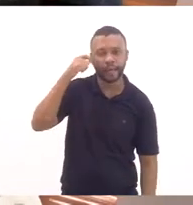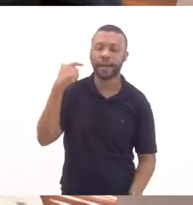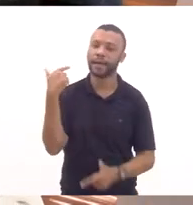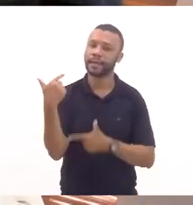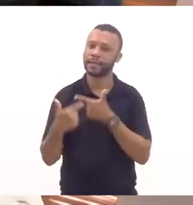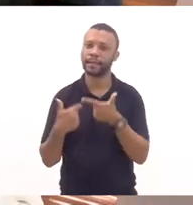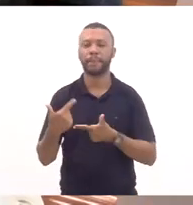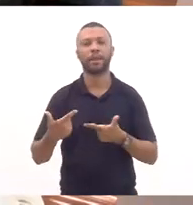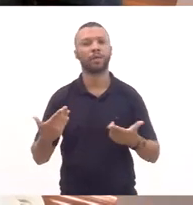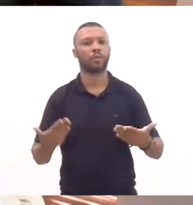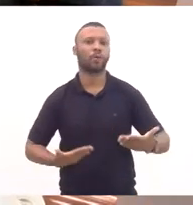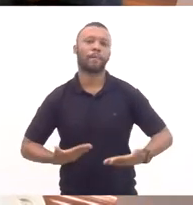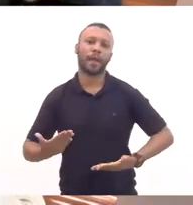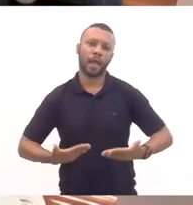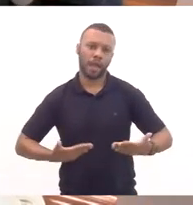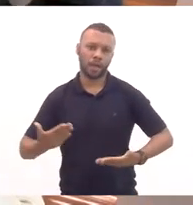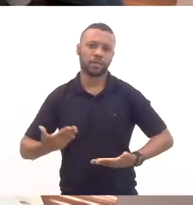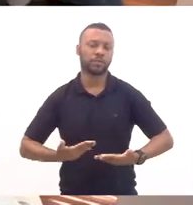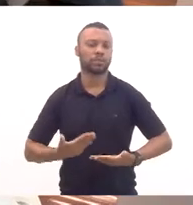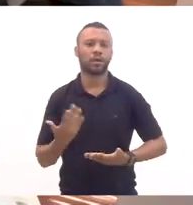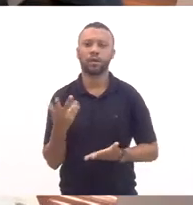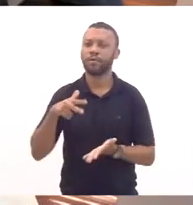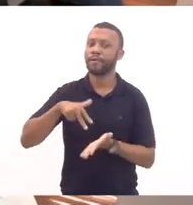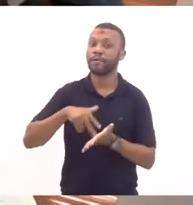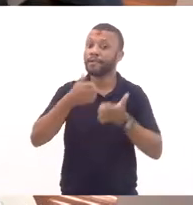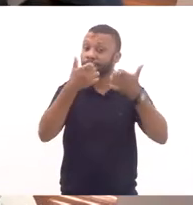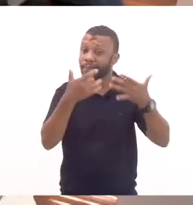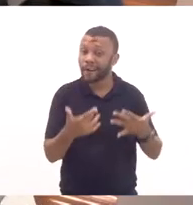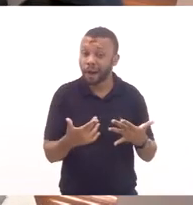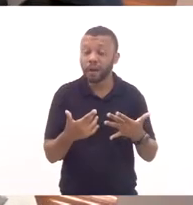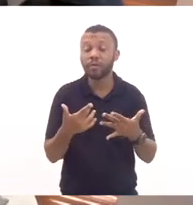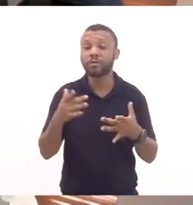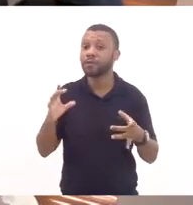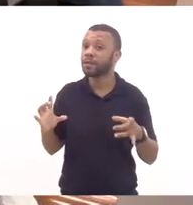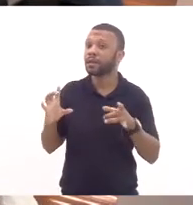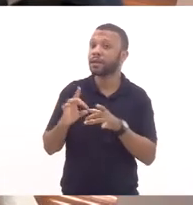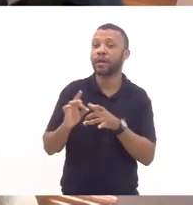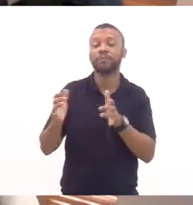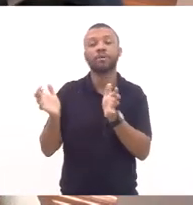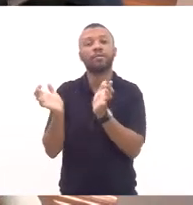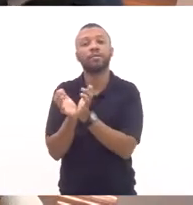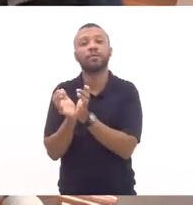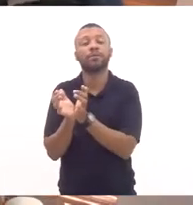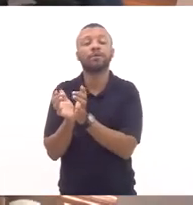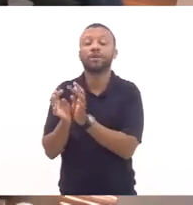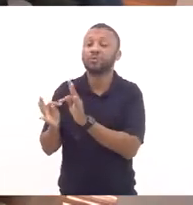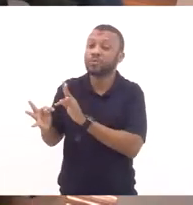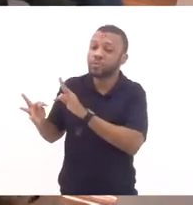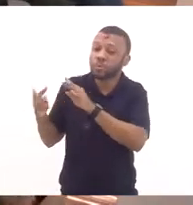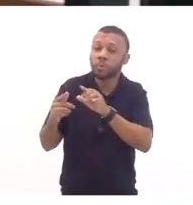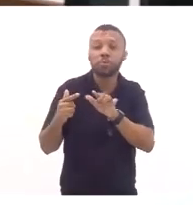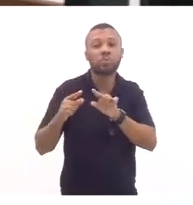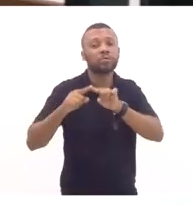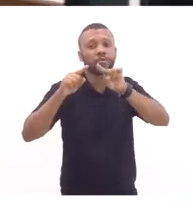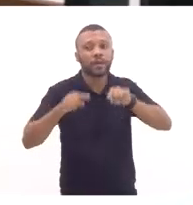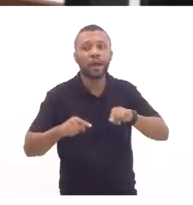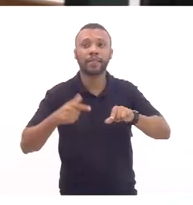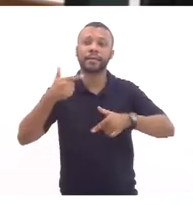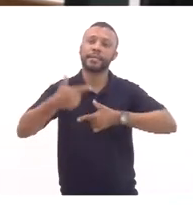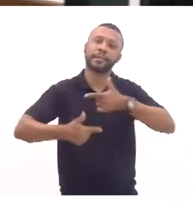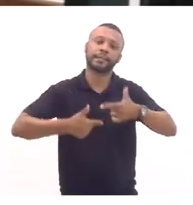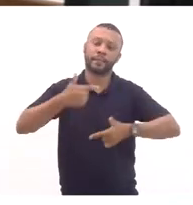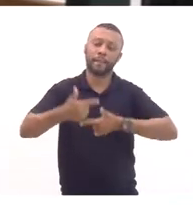trabalhadora doméstica, eu falo em nome da minha categoria e de todos os trabalhadores que